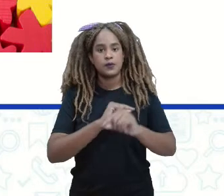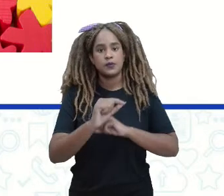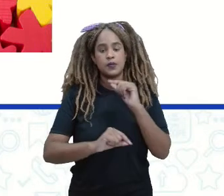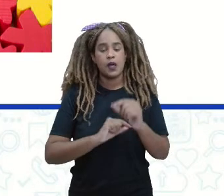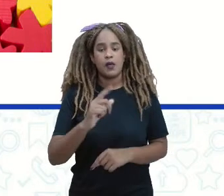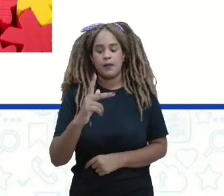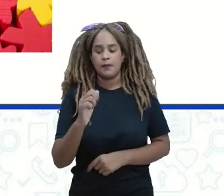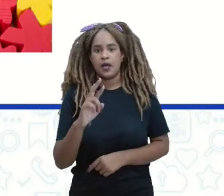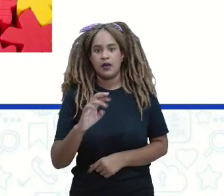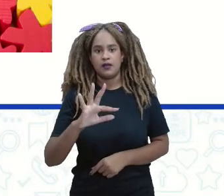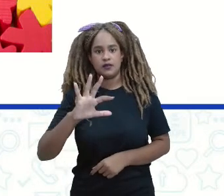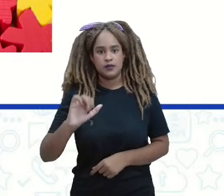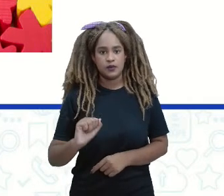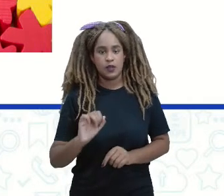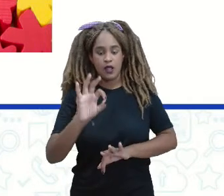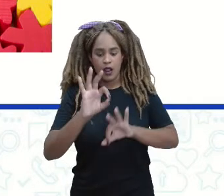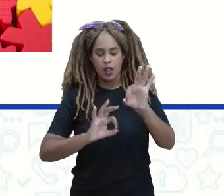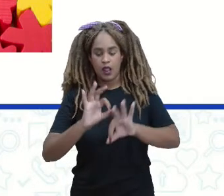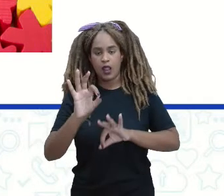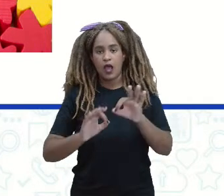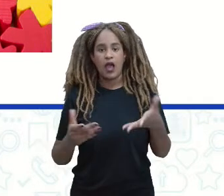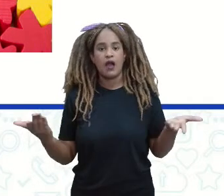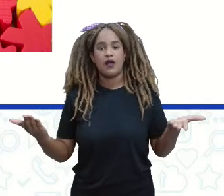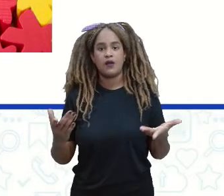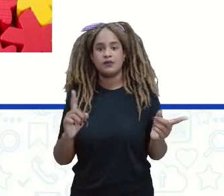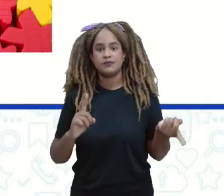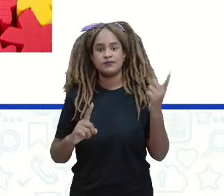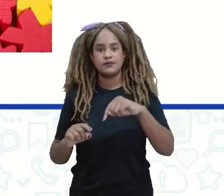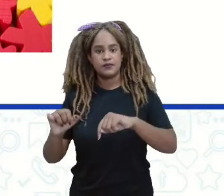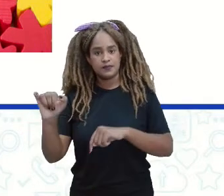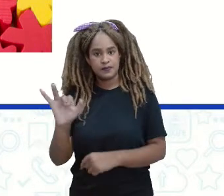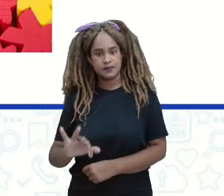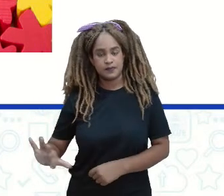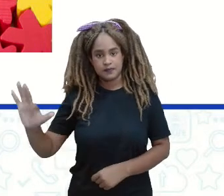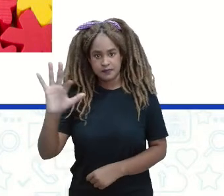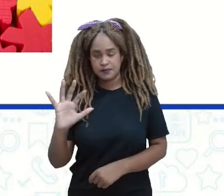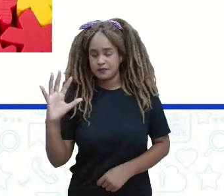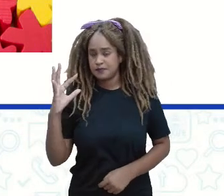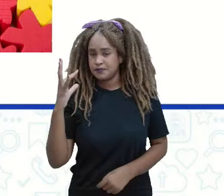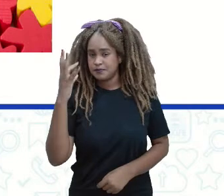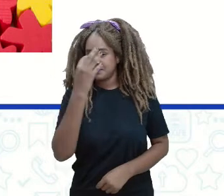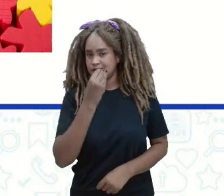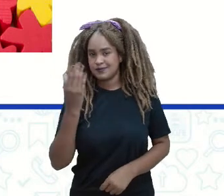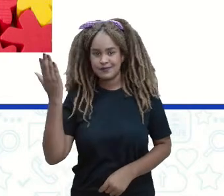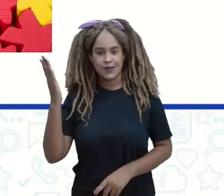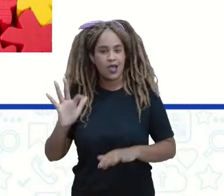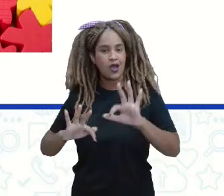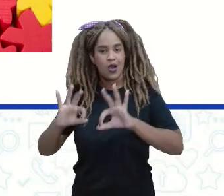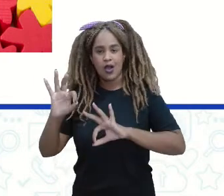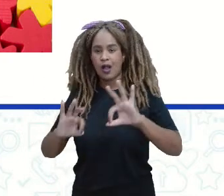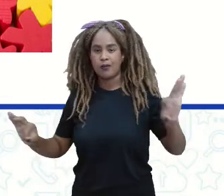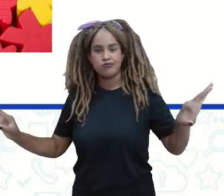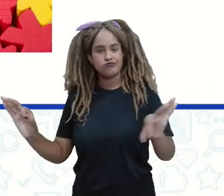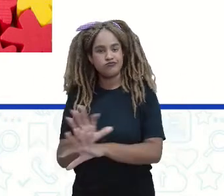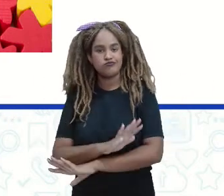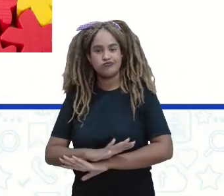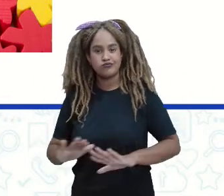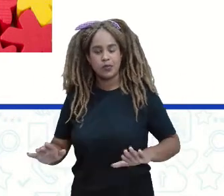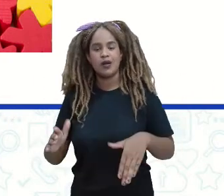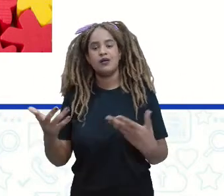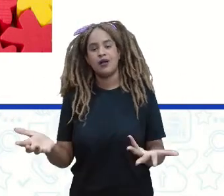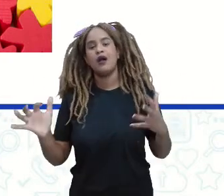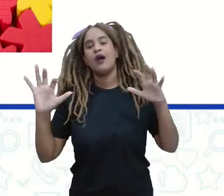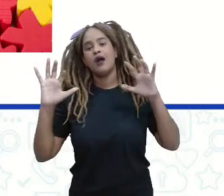Agora, olha como tá, tudo bonitinho, tudo arrumadinho agora. Não estão aí as peças todas organizadas? Pois é